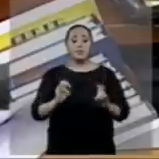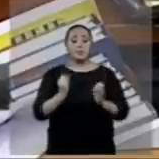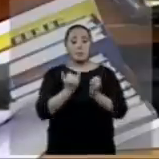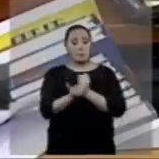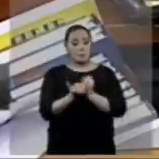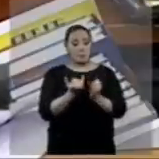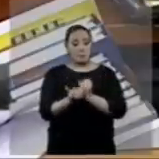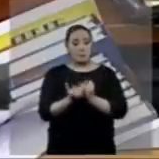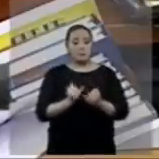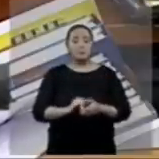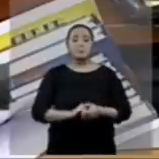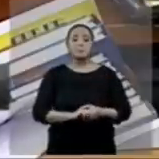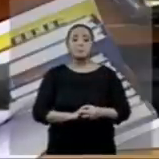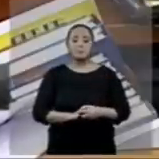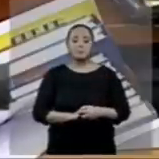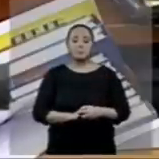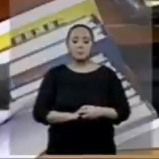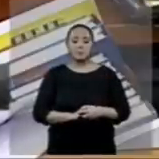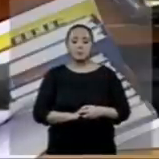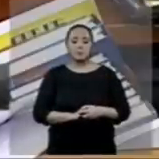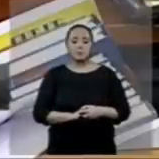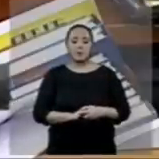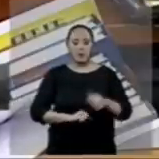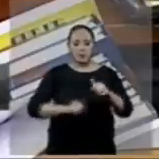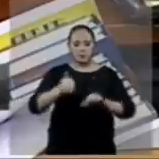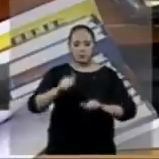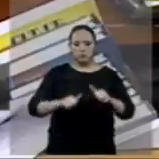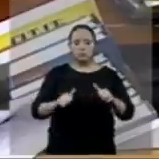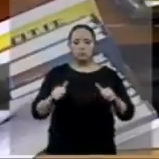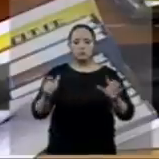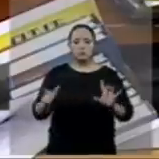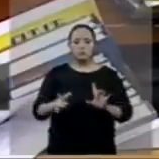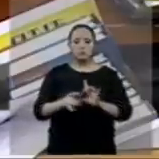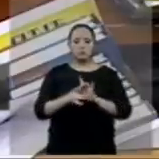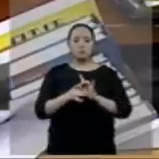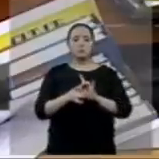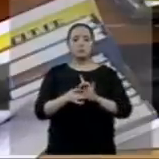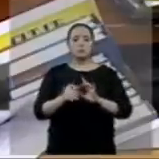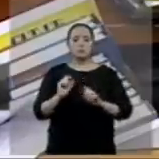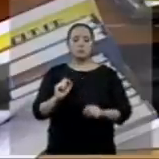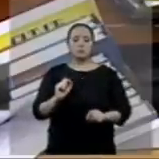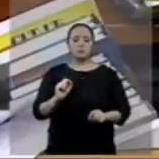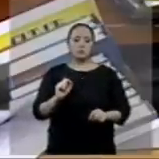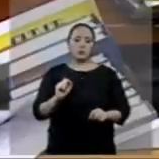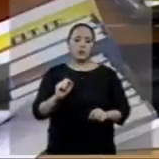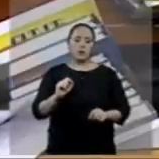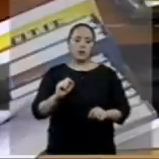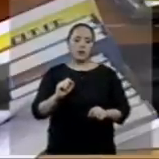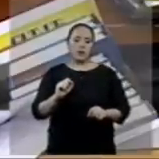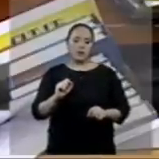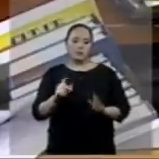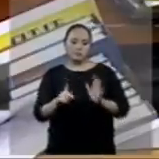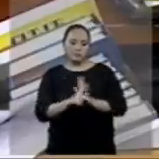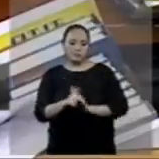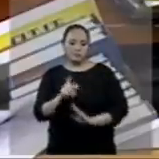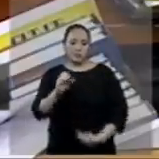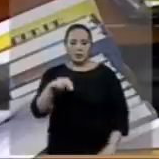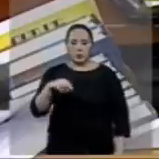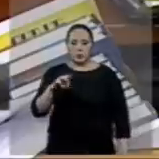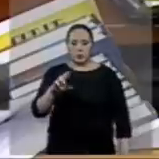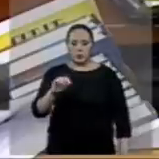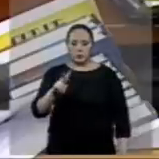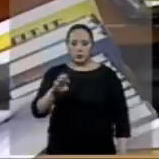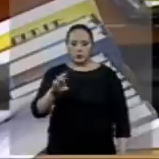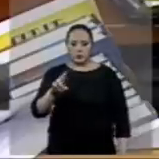similares, apreciadas em conjunto com o extraordinário representativo da controvérsia.